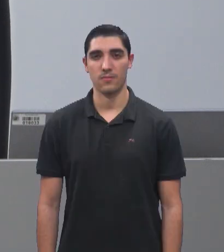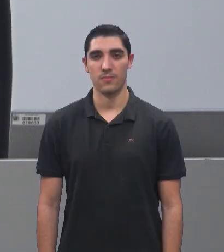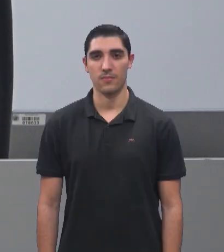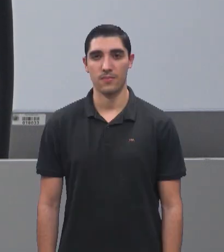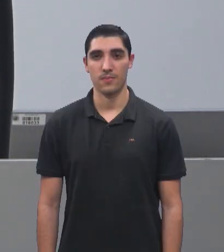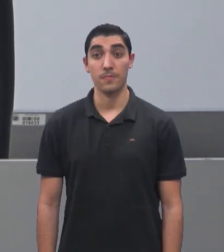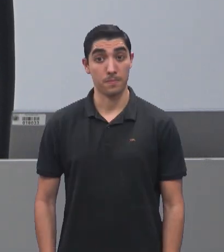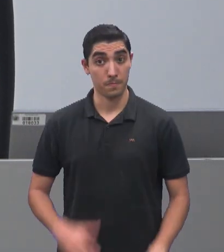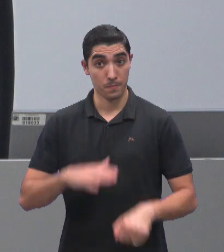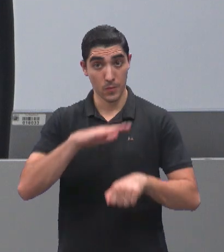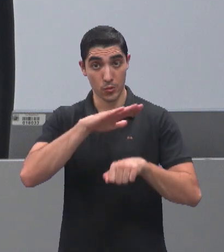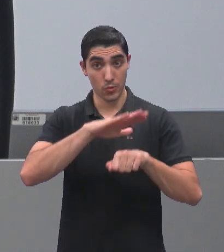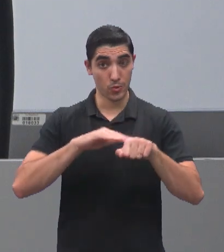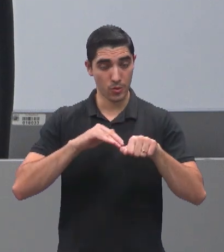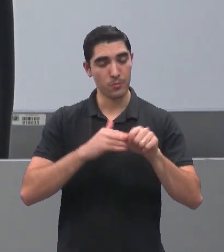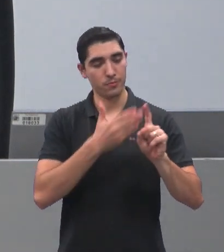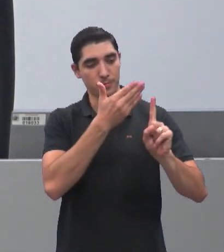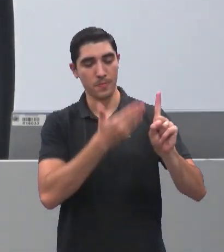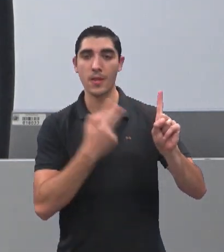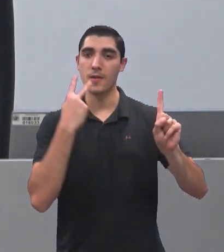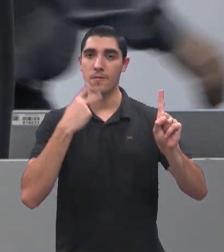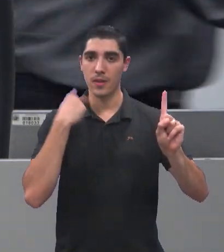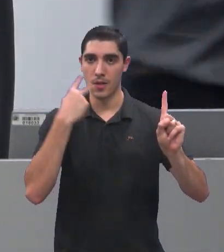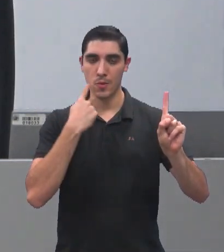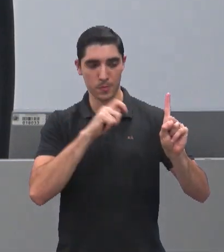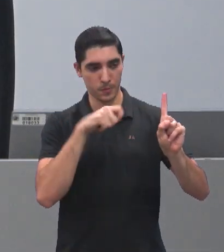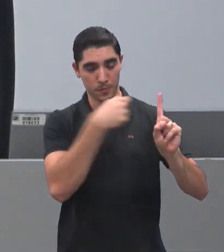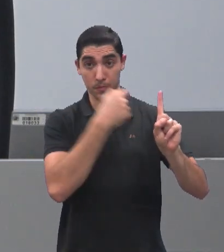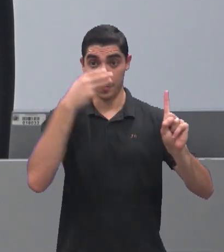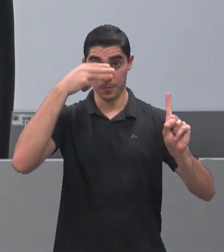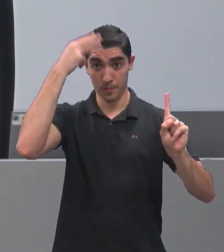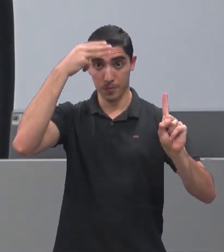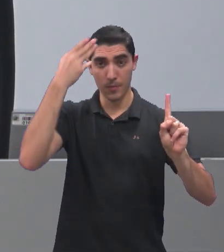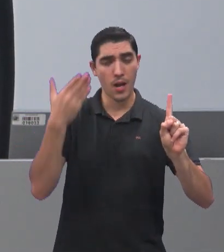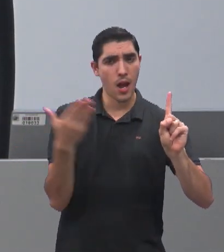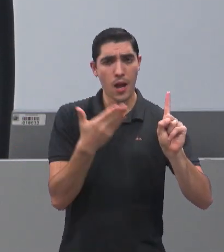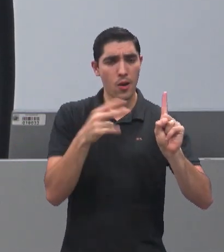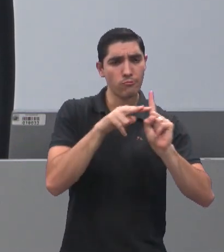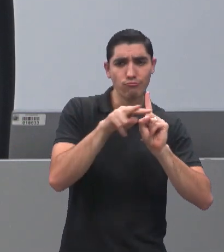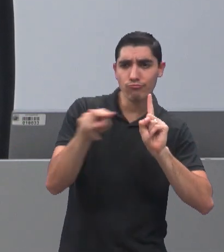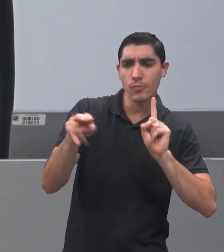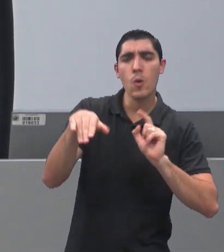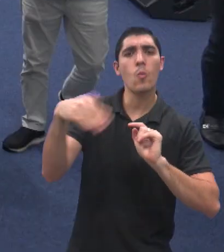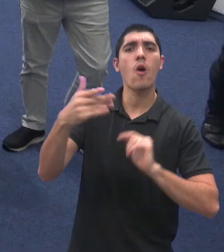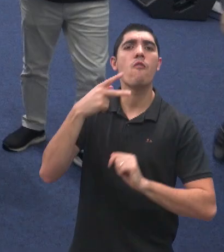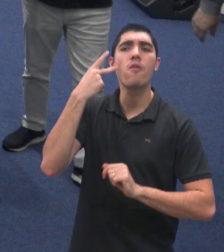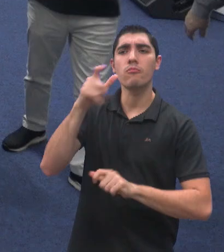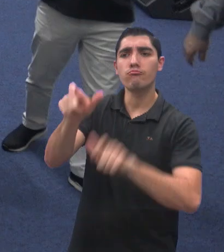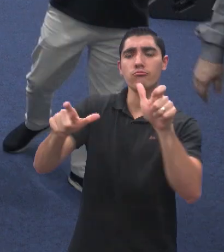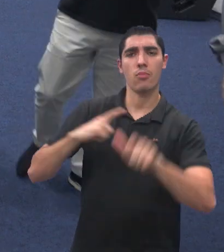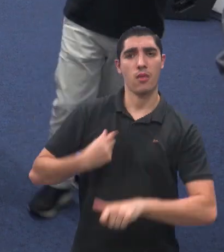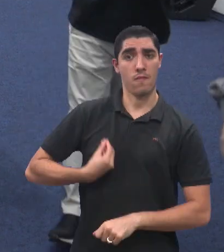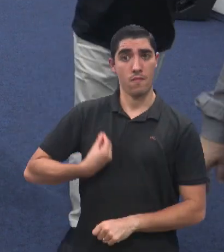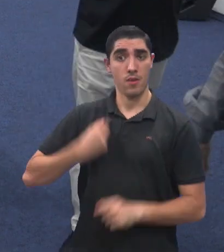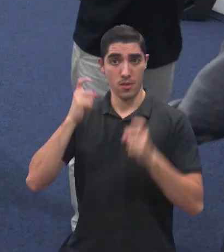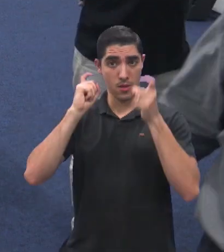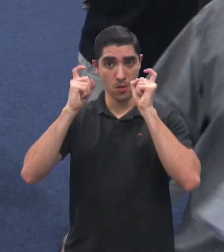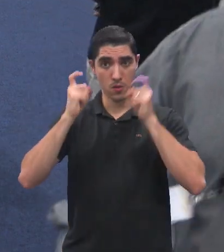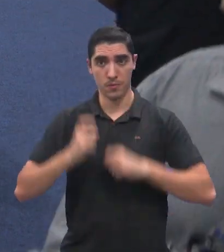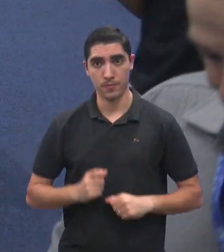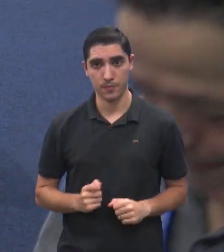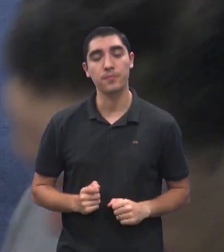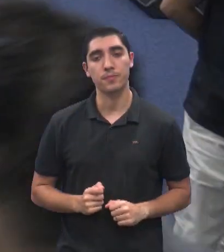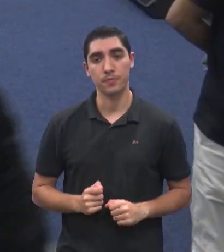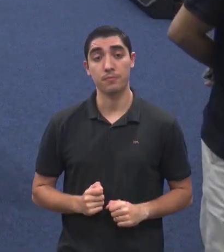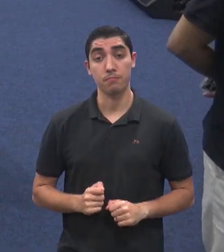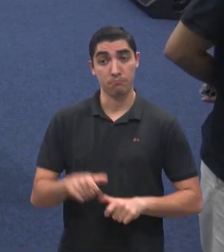Convoco o vereador Milton Vieira Filho para fazer verificação de presença. Estão presentes os